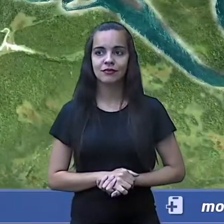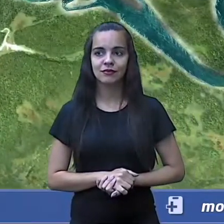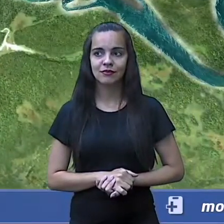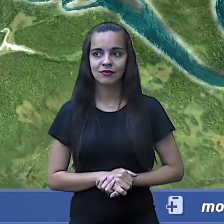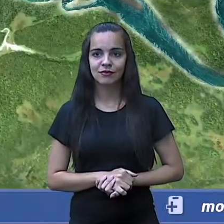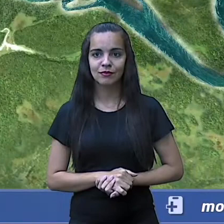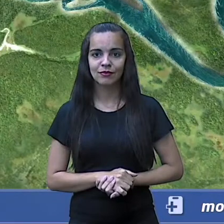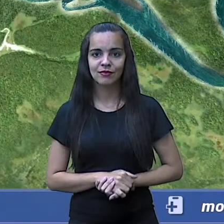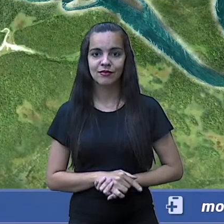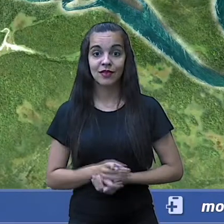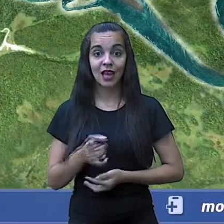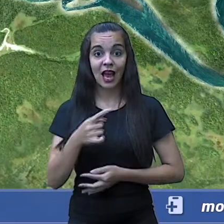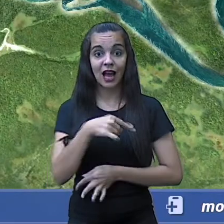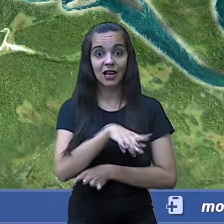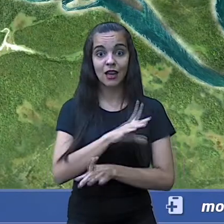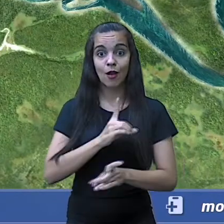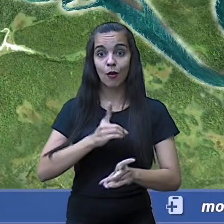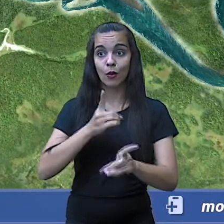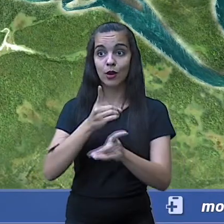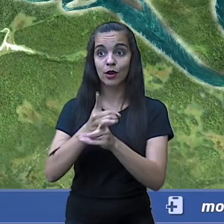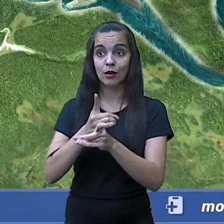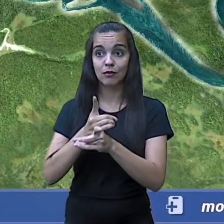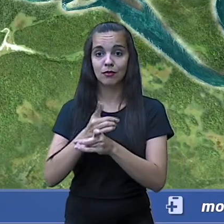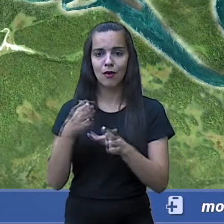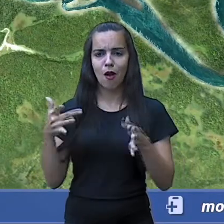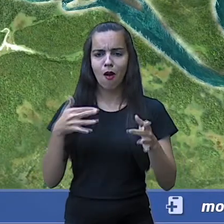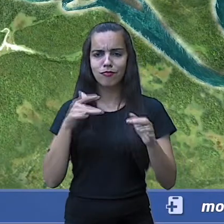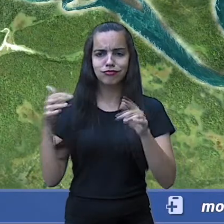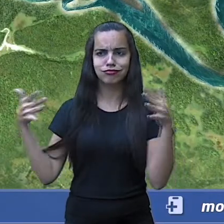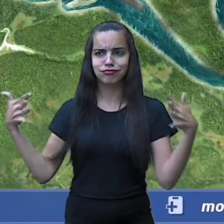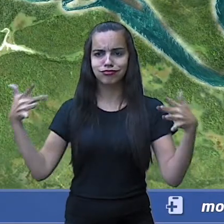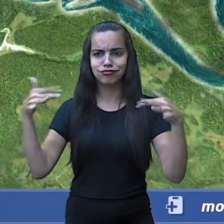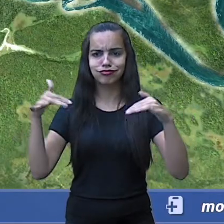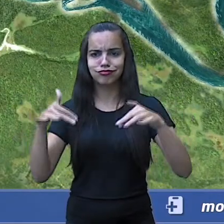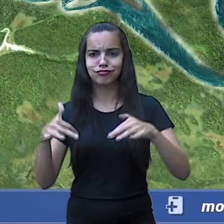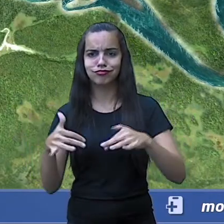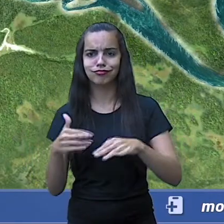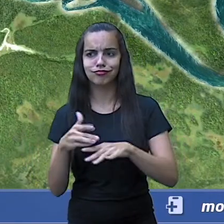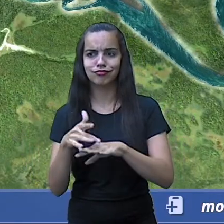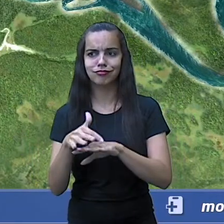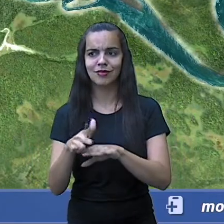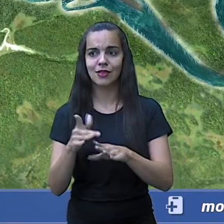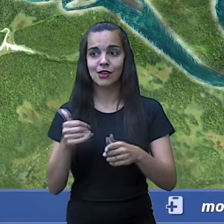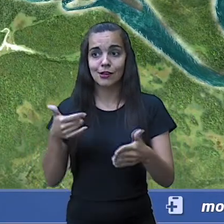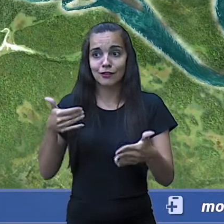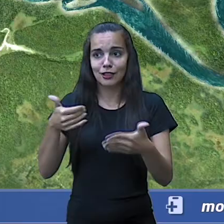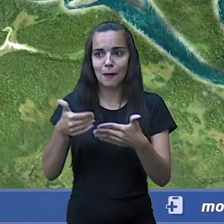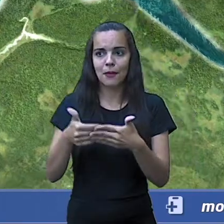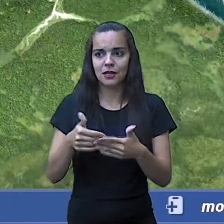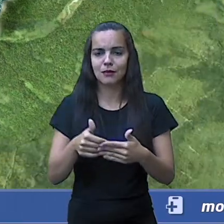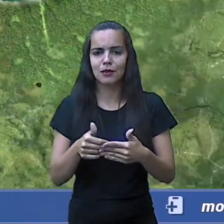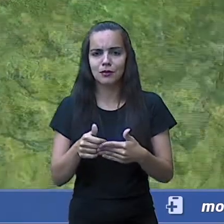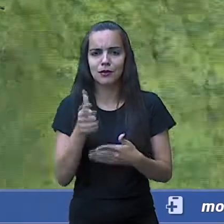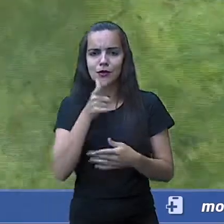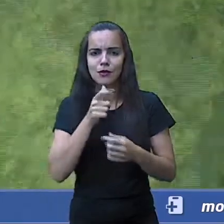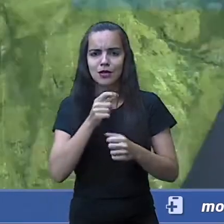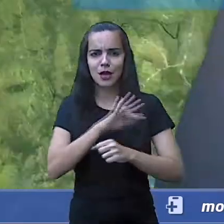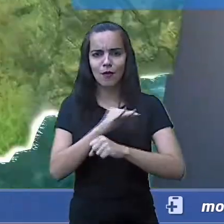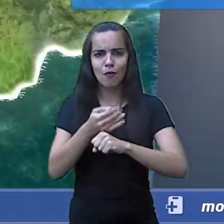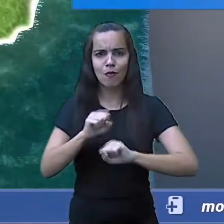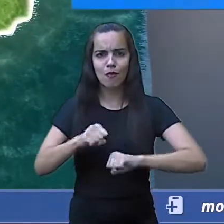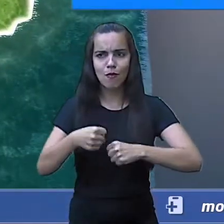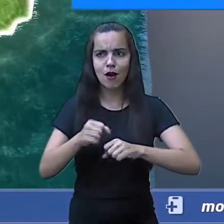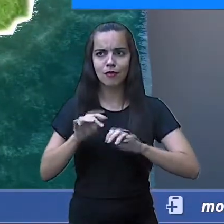esse chamado curso inferior é quando ele vai chegando mais próximo da sua foz.